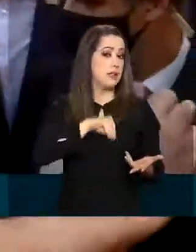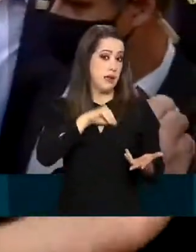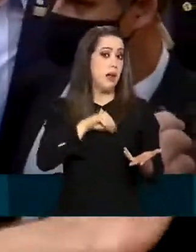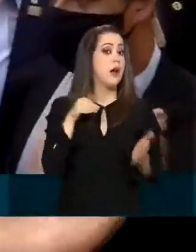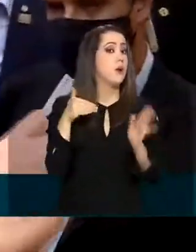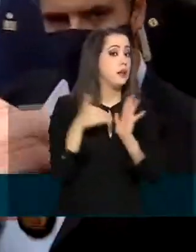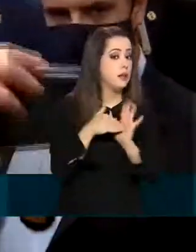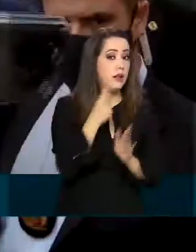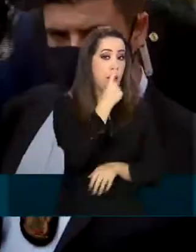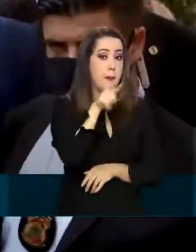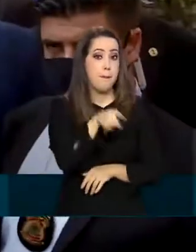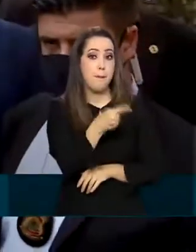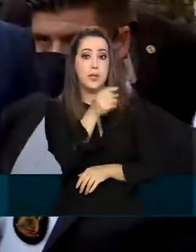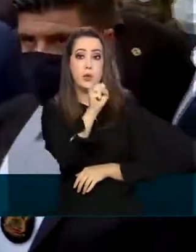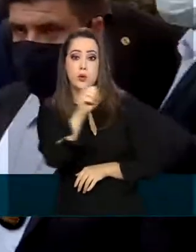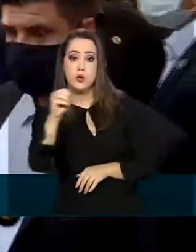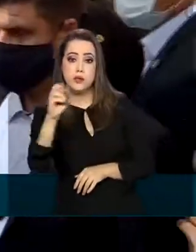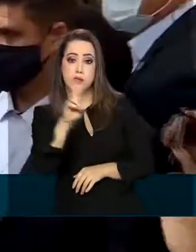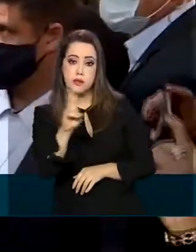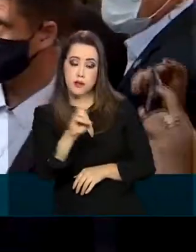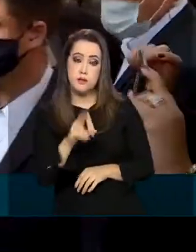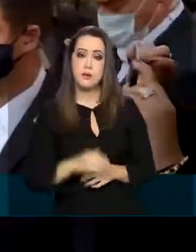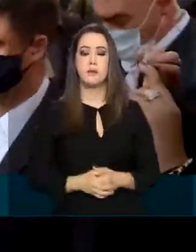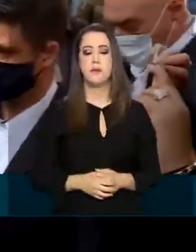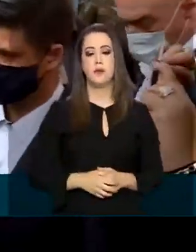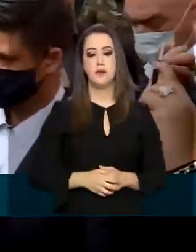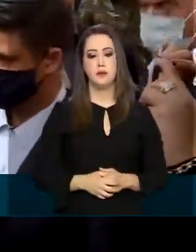até R$ 1.800.